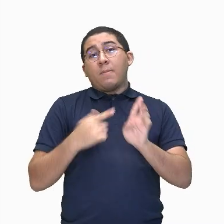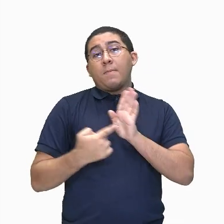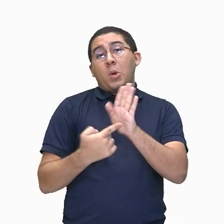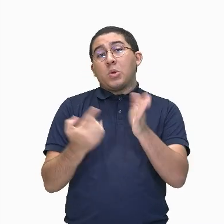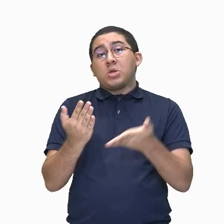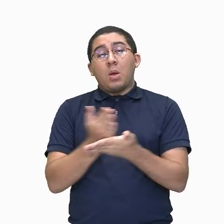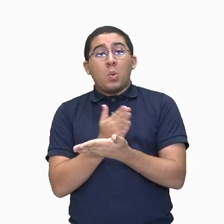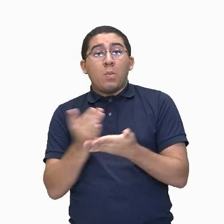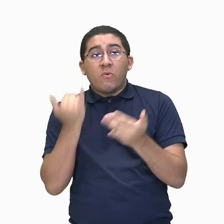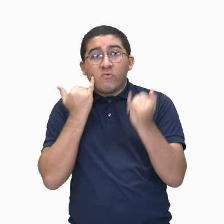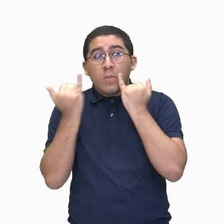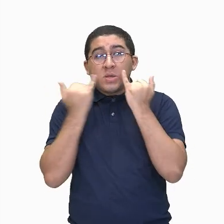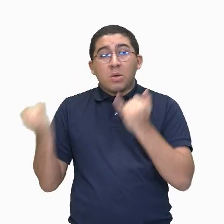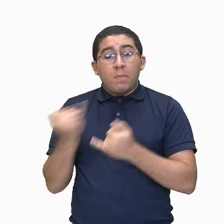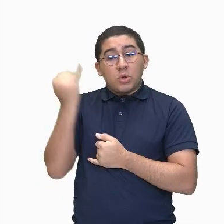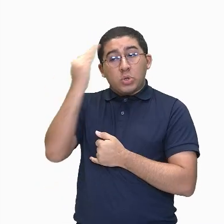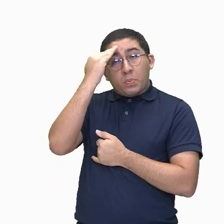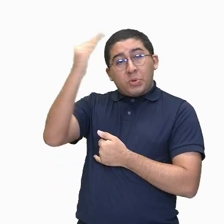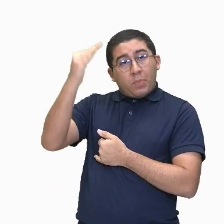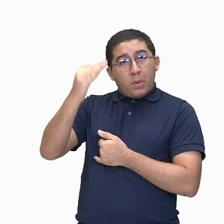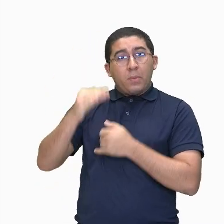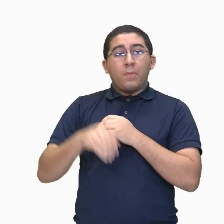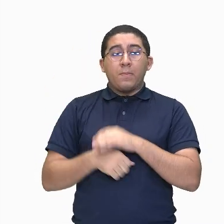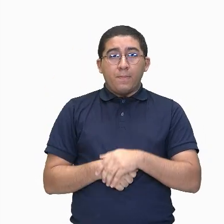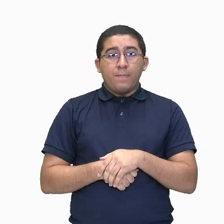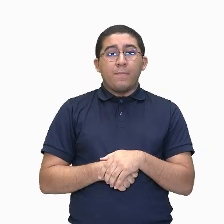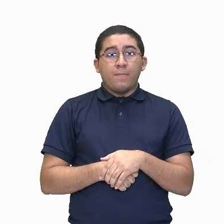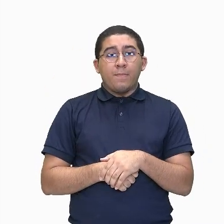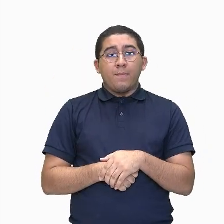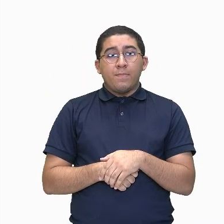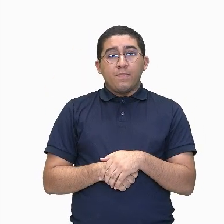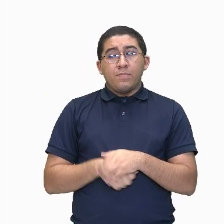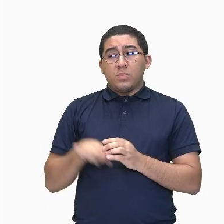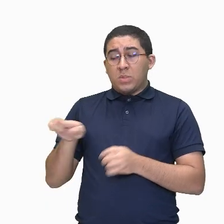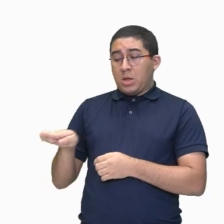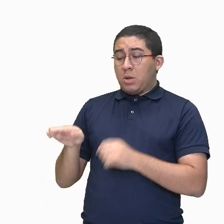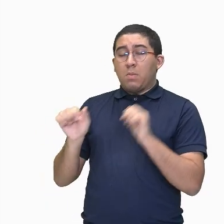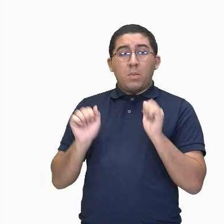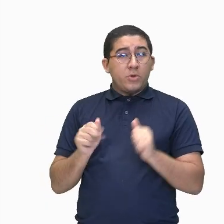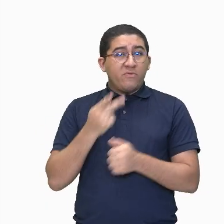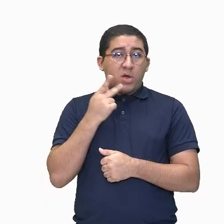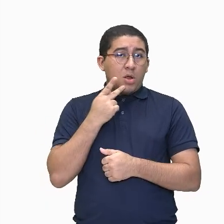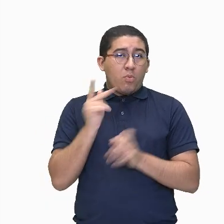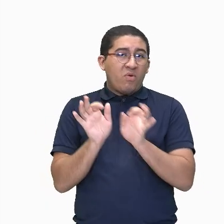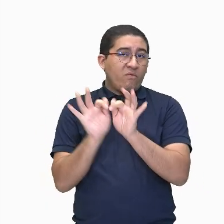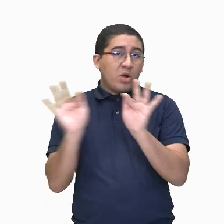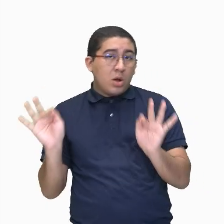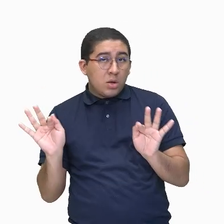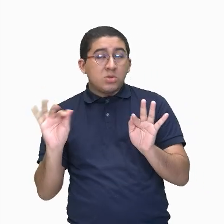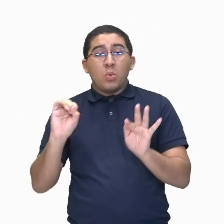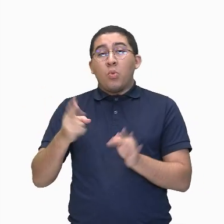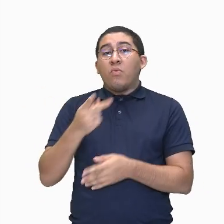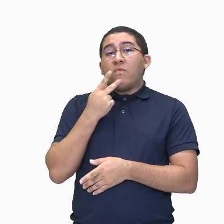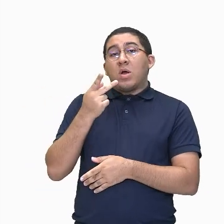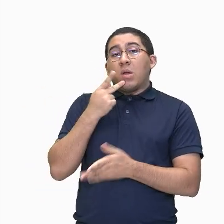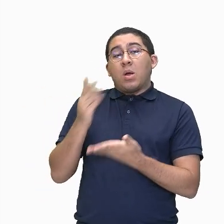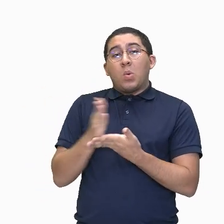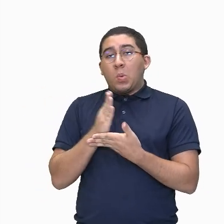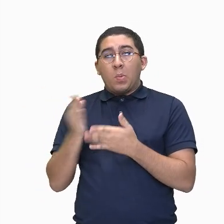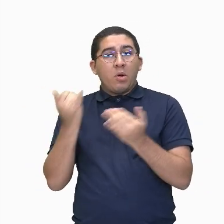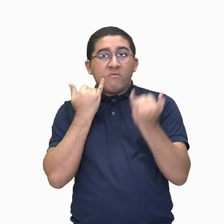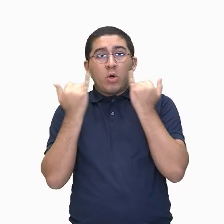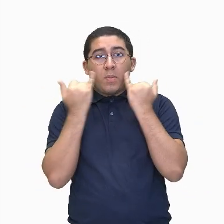conversa. Então, o entrevistado, ele pode falar uma frase, ele pode dizer algo